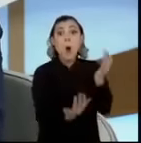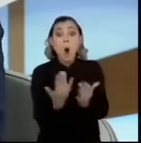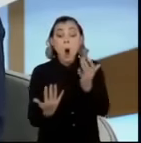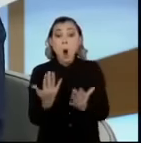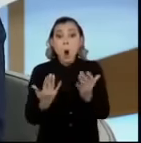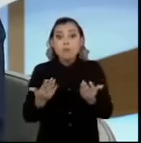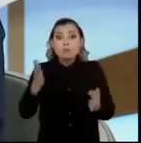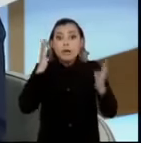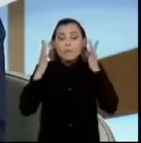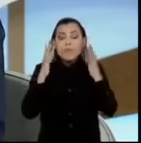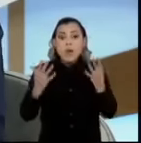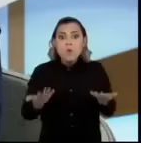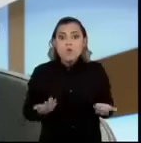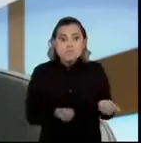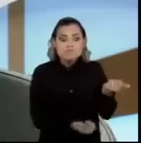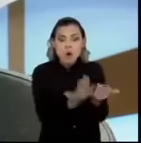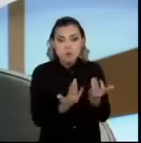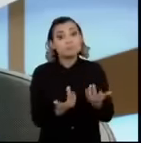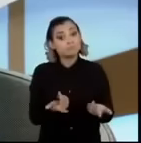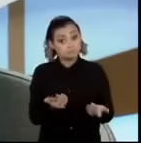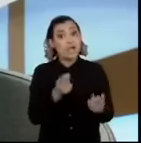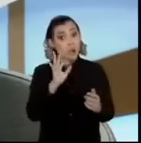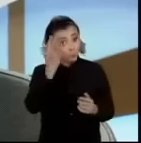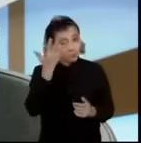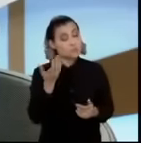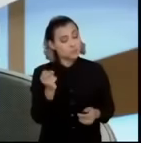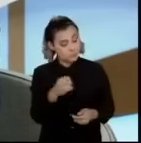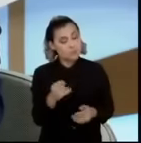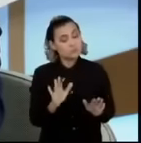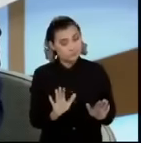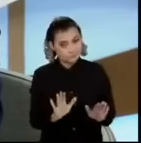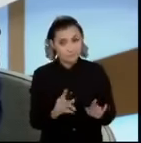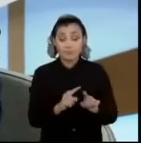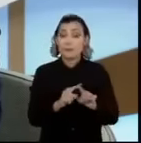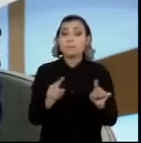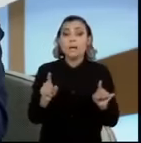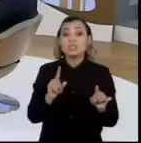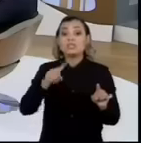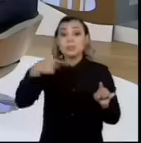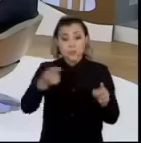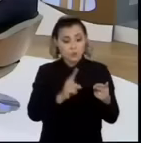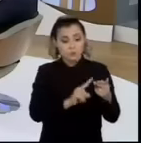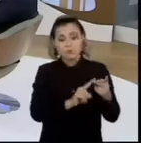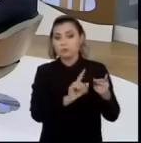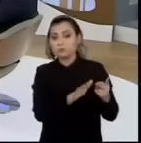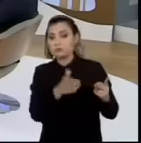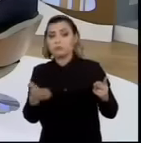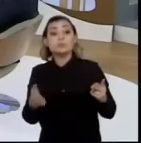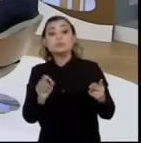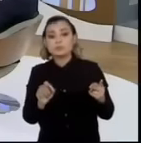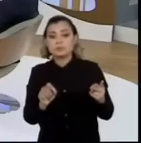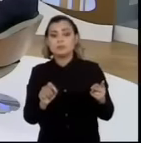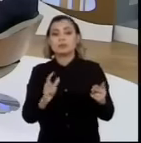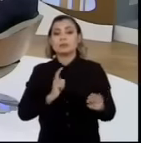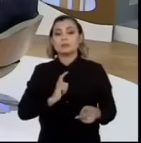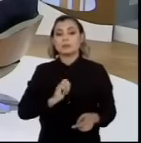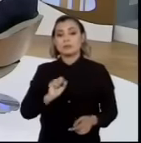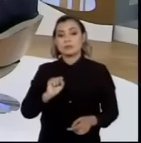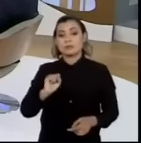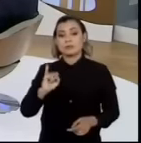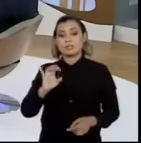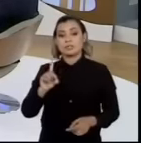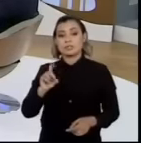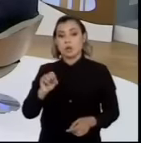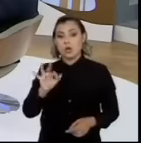do helicóptero. Tá? Esse é o fato. O que aconteceu logo em seguida? O sistema do SISDOF, que é o